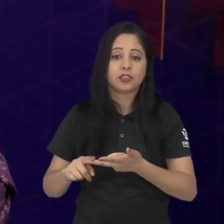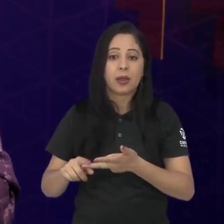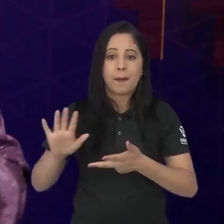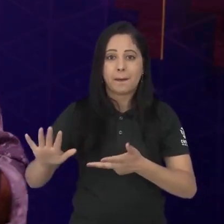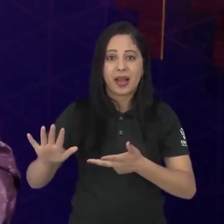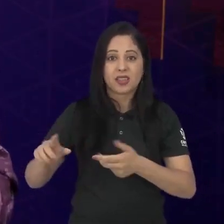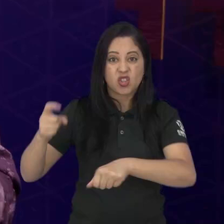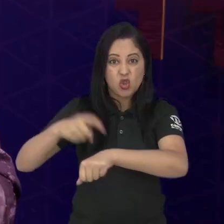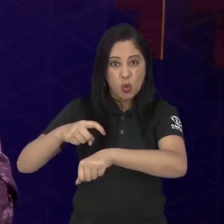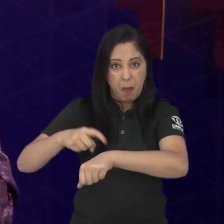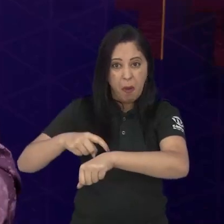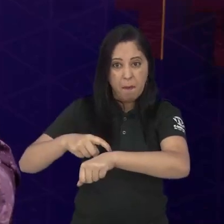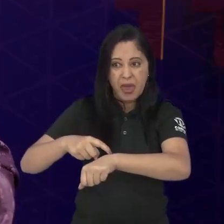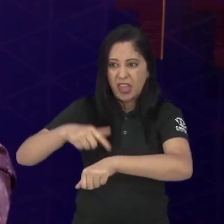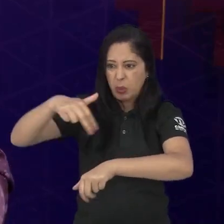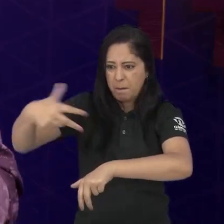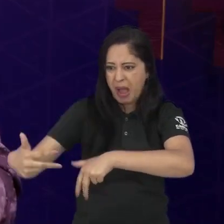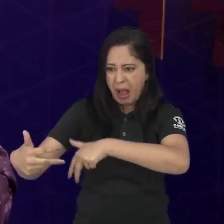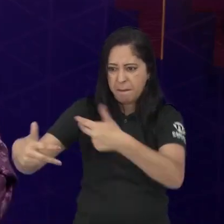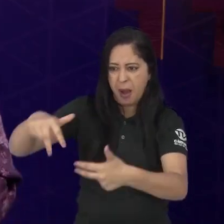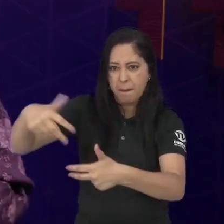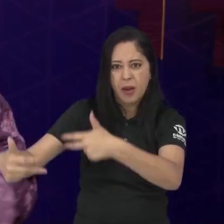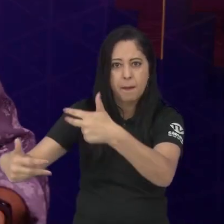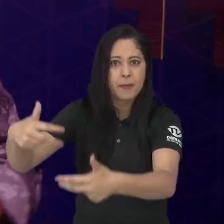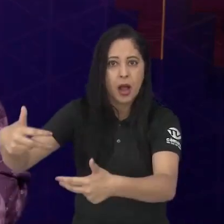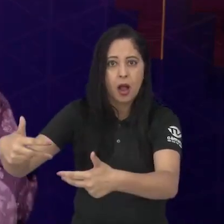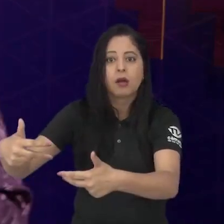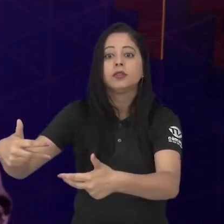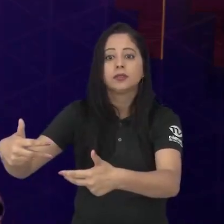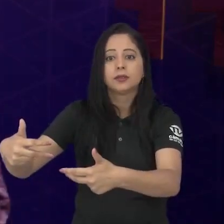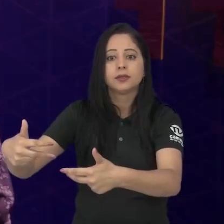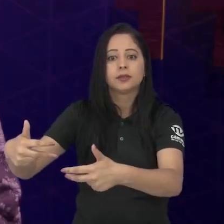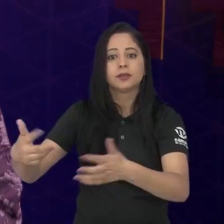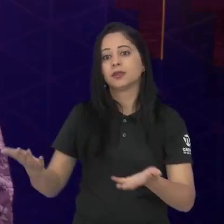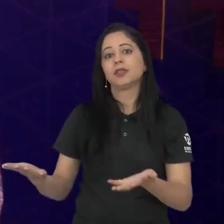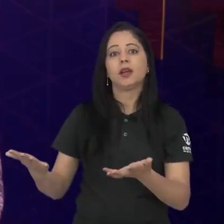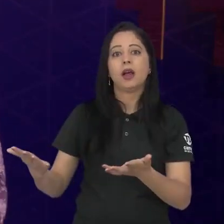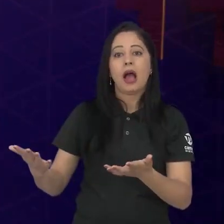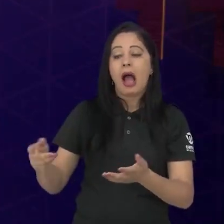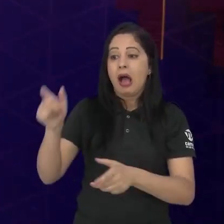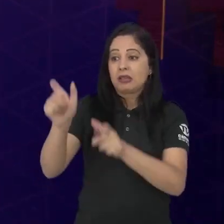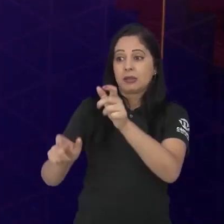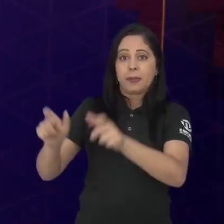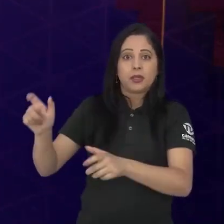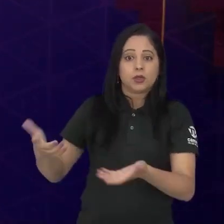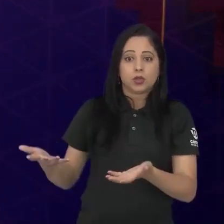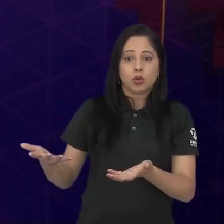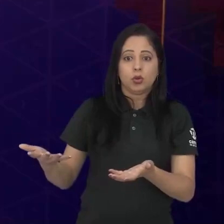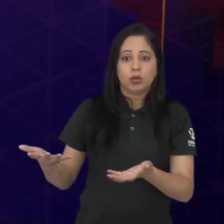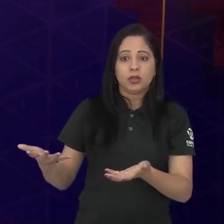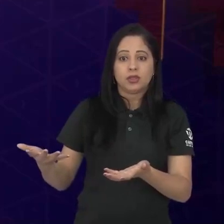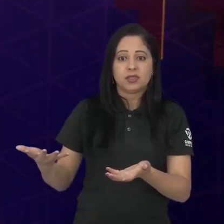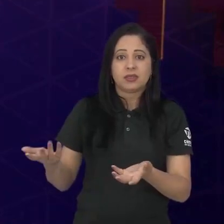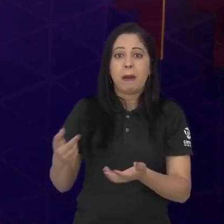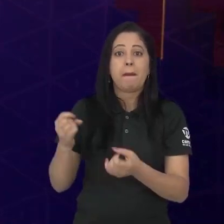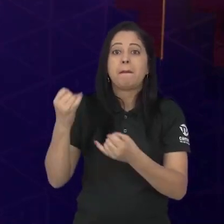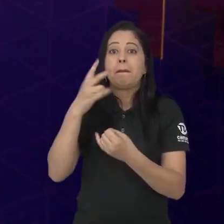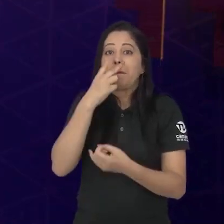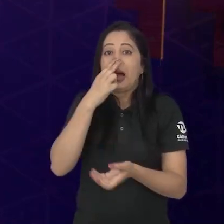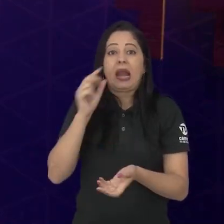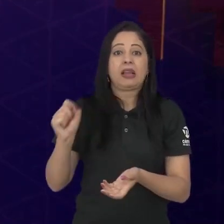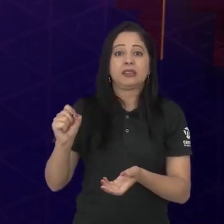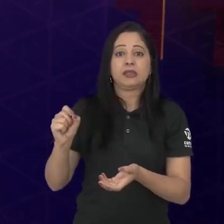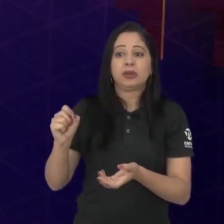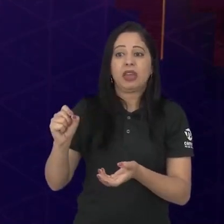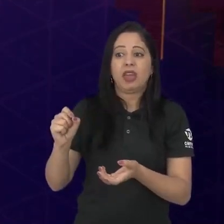hora do caos, que está todo mundo morrendo, que o perigo está iminente, na hora do desespero, parece que a humanidade